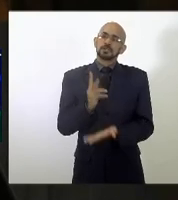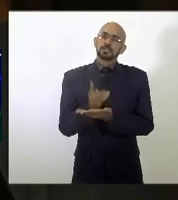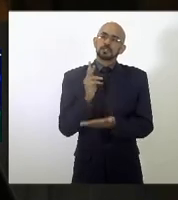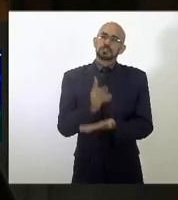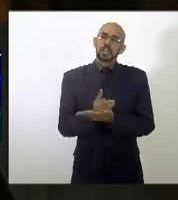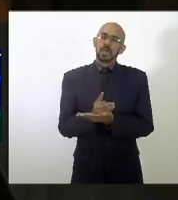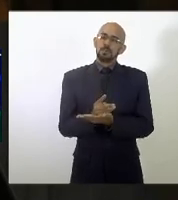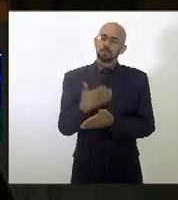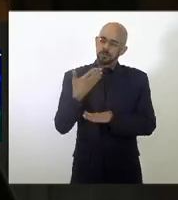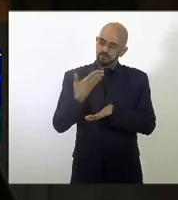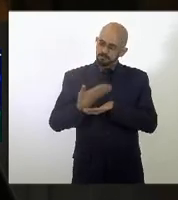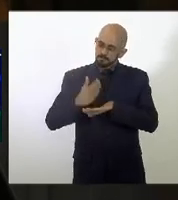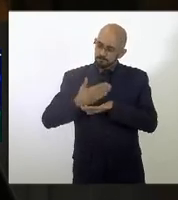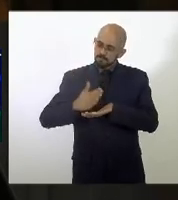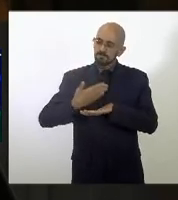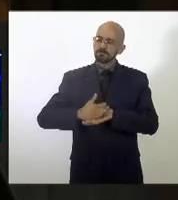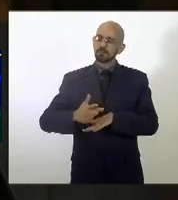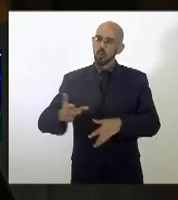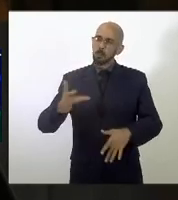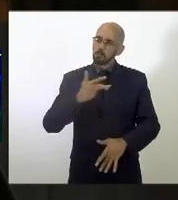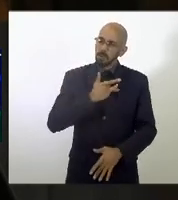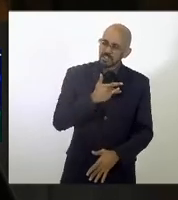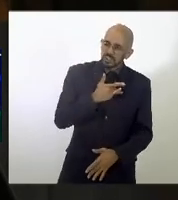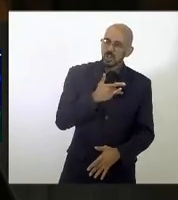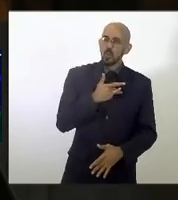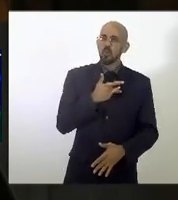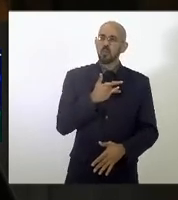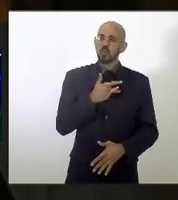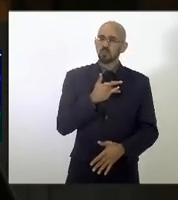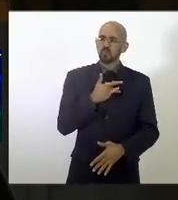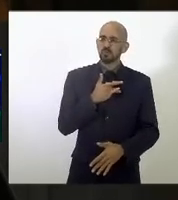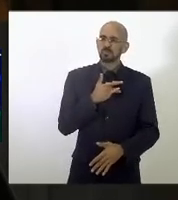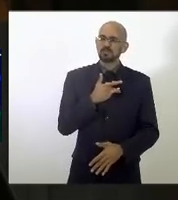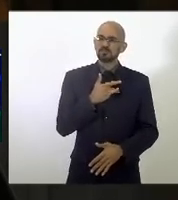exercidos com paixão, com vocação.